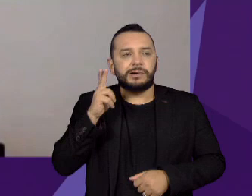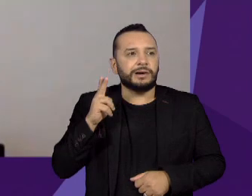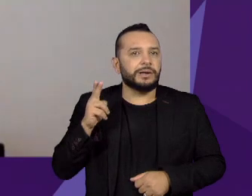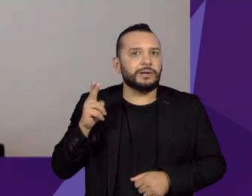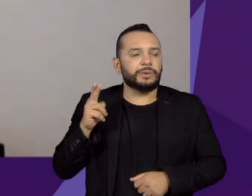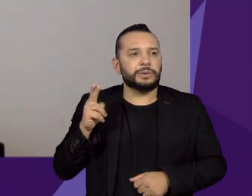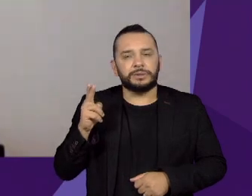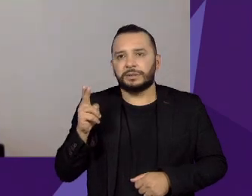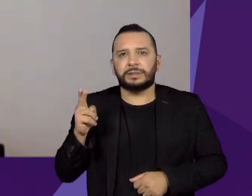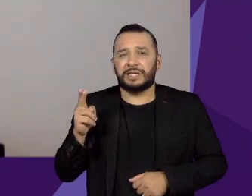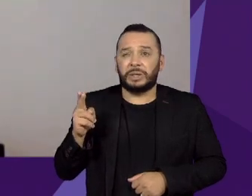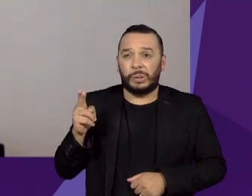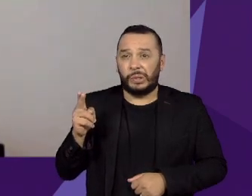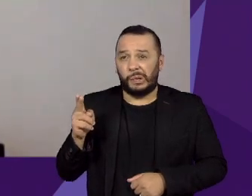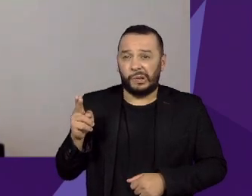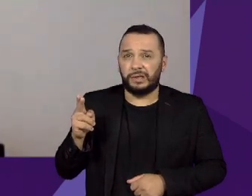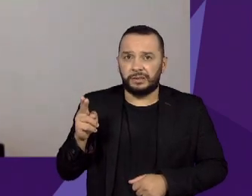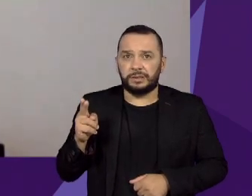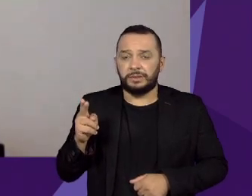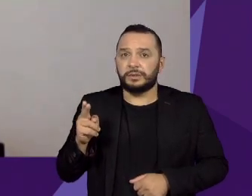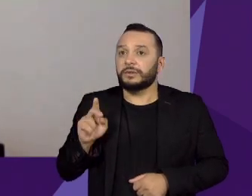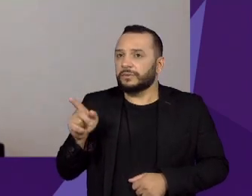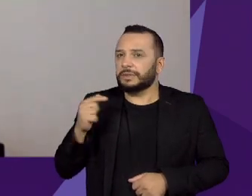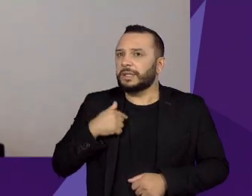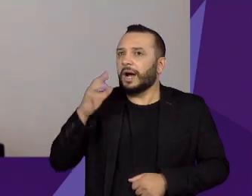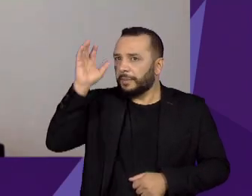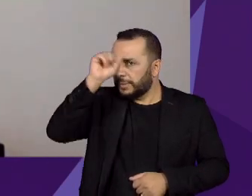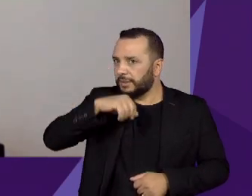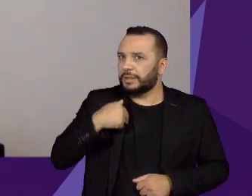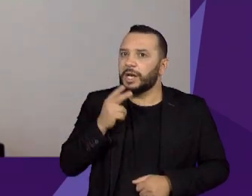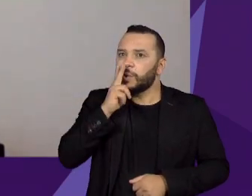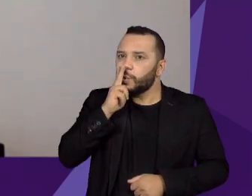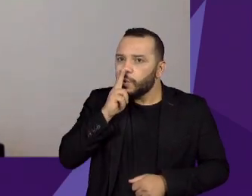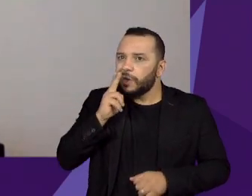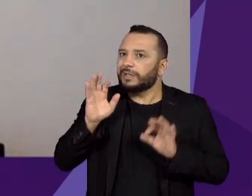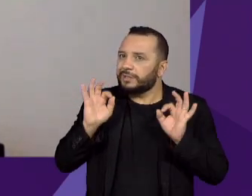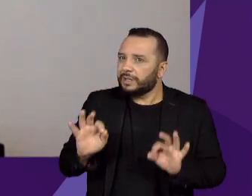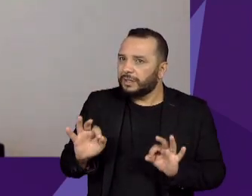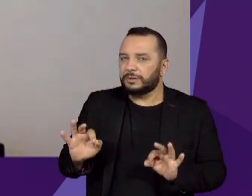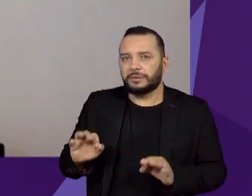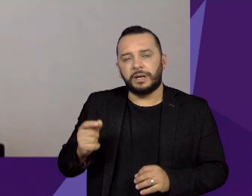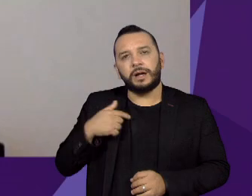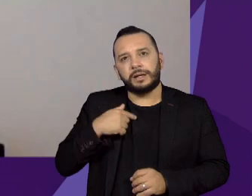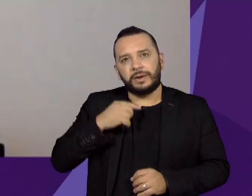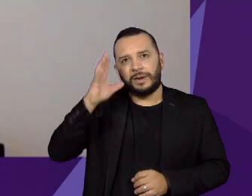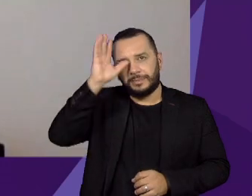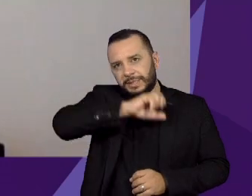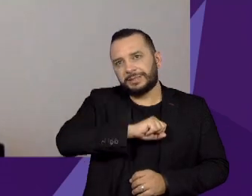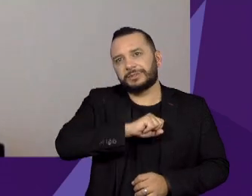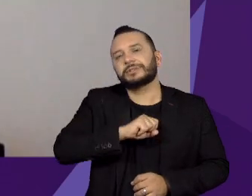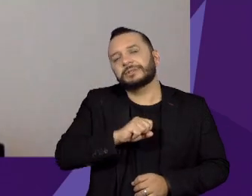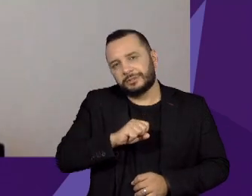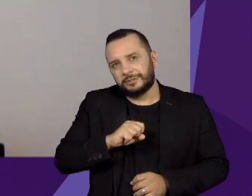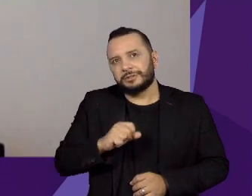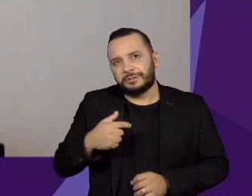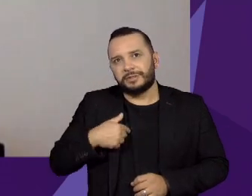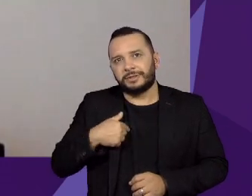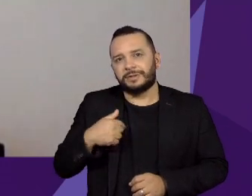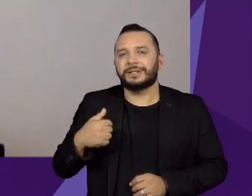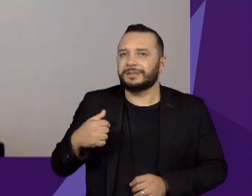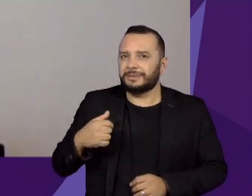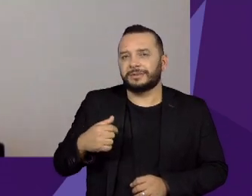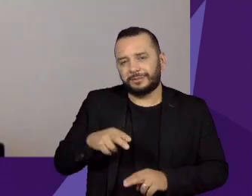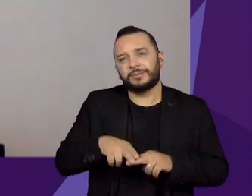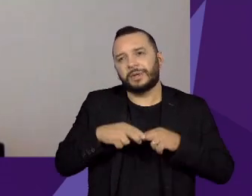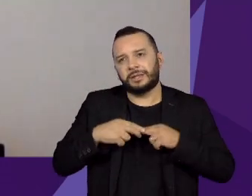fumaça toda e... Aí ela falou, não, você tem que aprender a tragar o cigarro. Olha aí. Foi ali, eu já tinha bastante idade já. Foi por causa daquilo